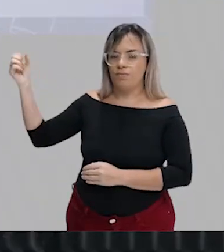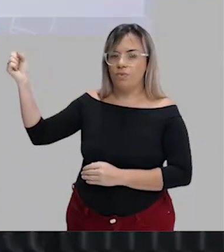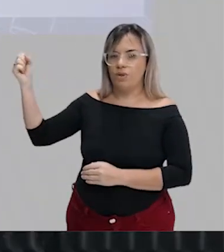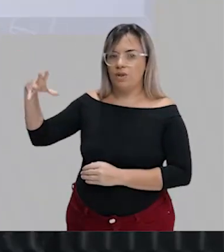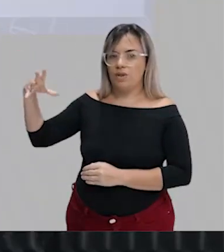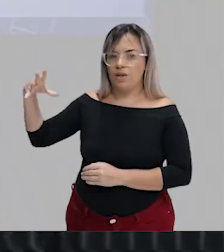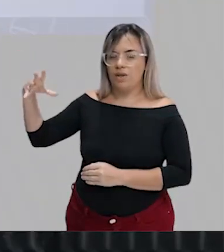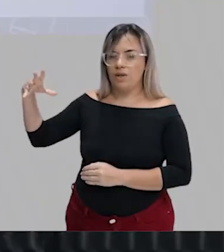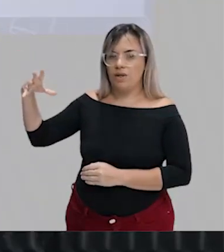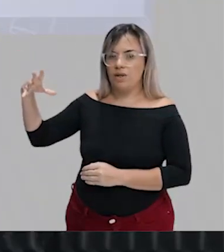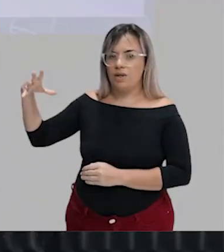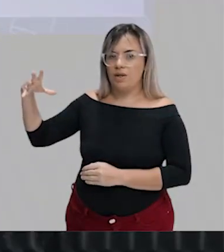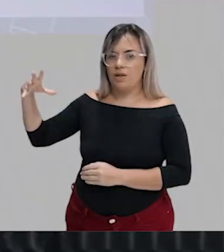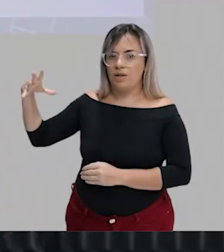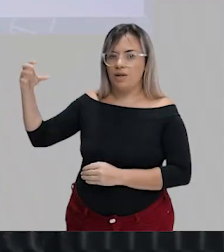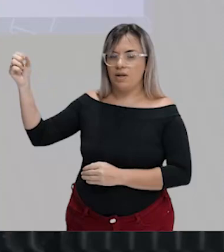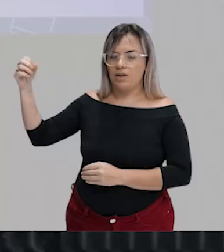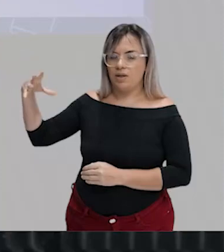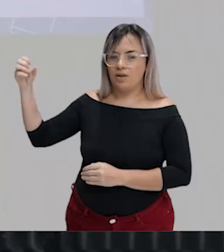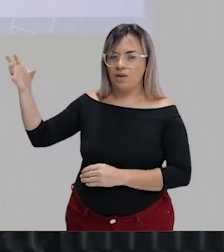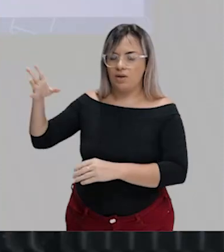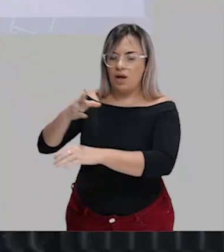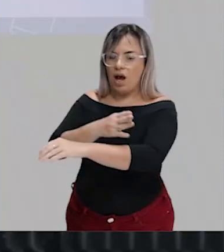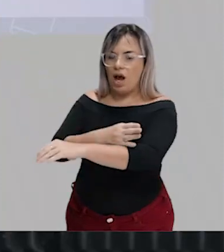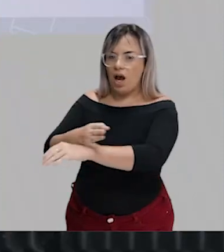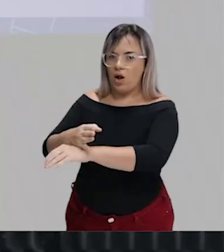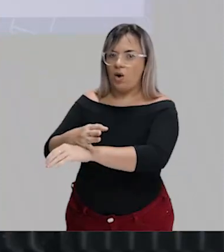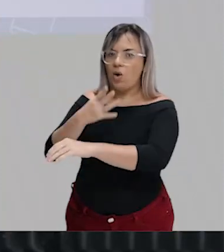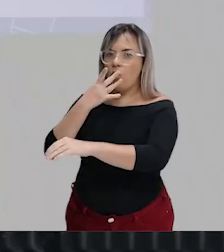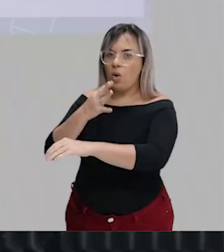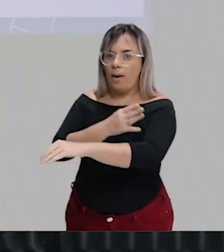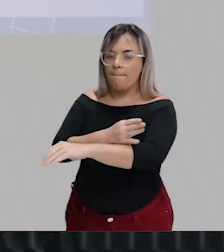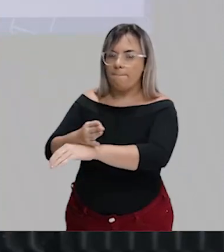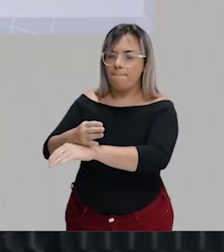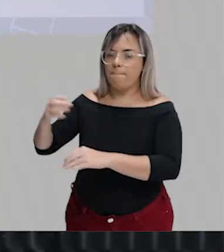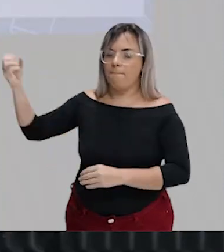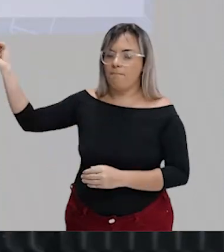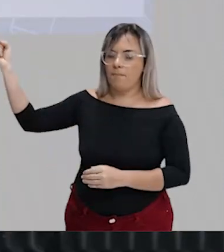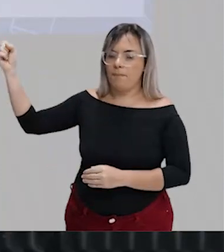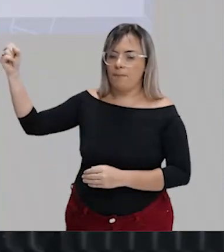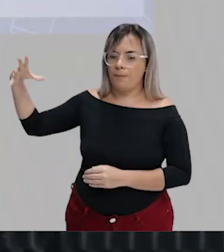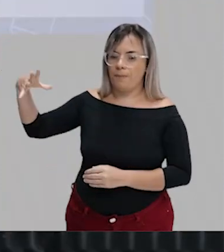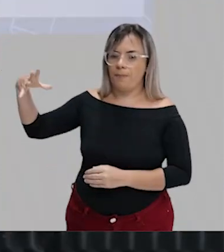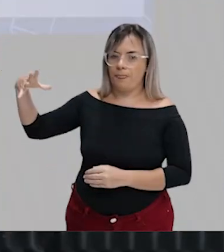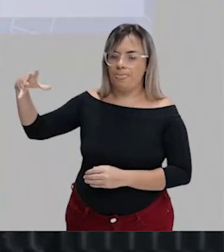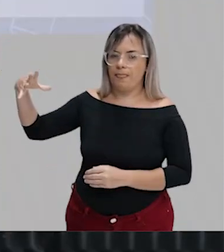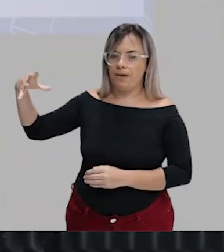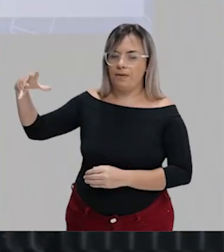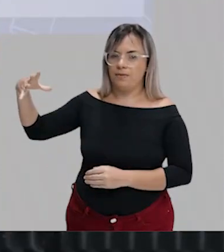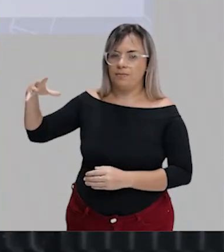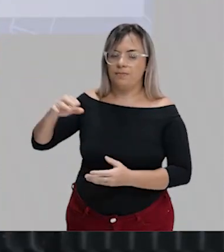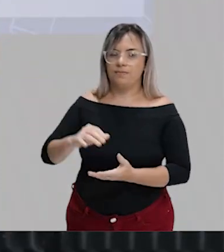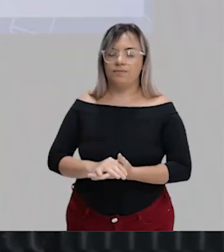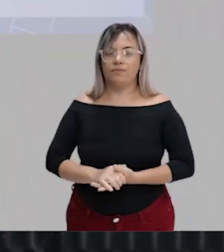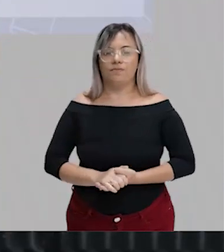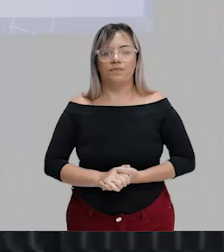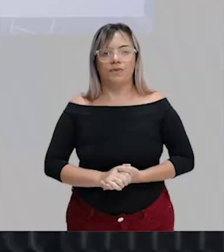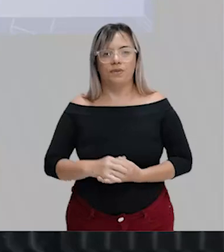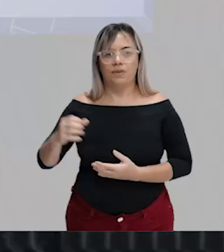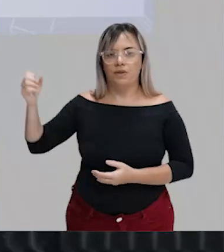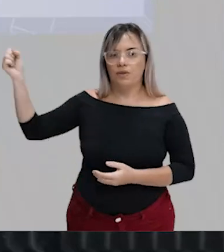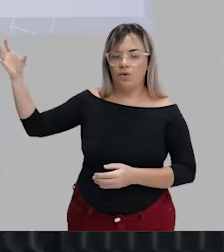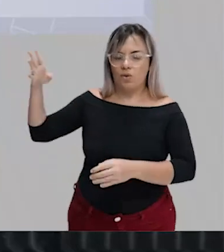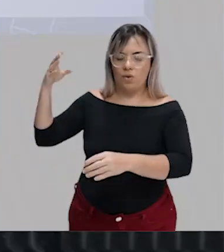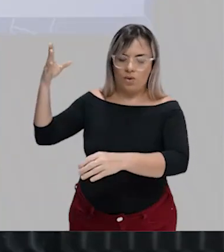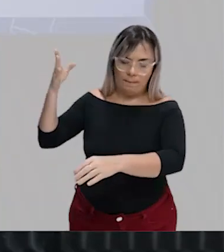as cores. Né? A cor branca. A cor preta, certo? É a absorção de todas as cores,